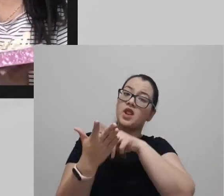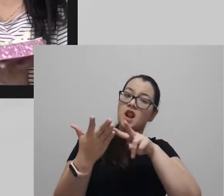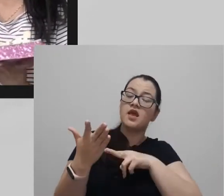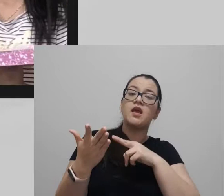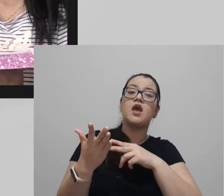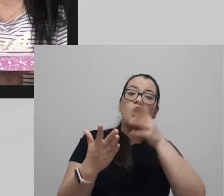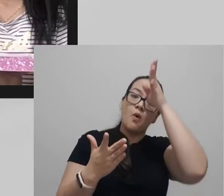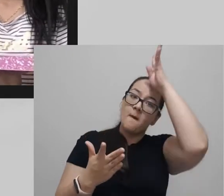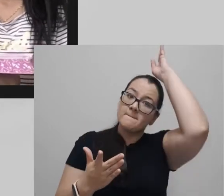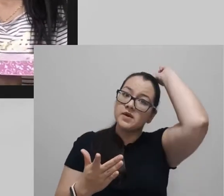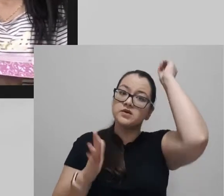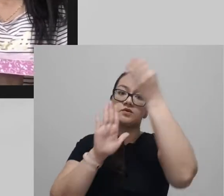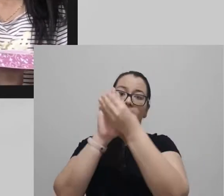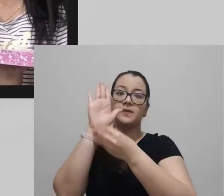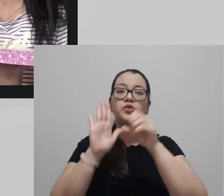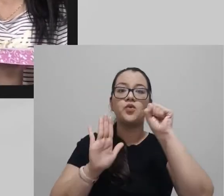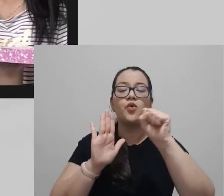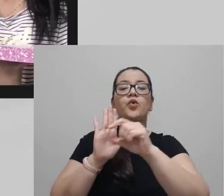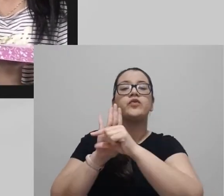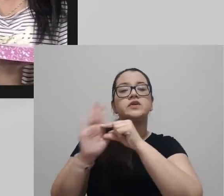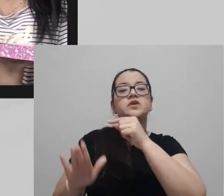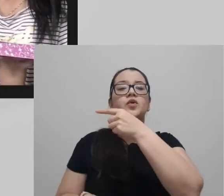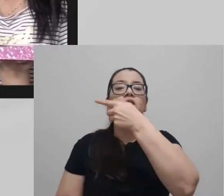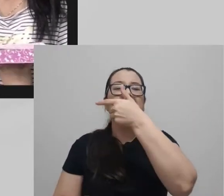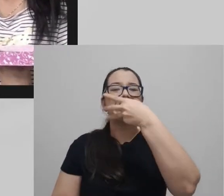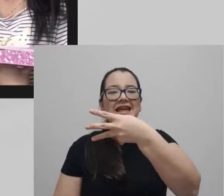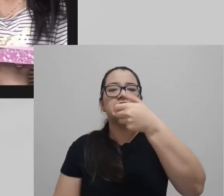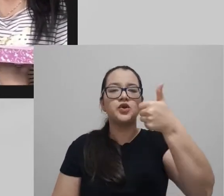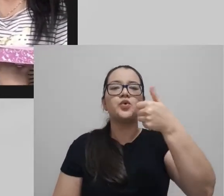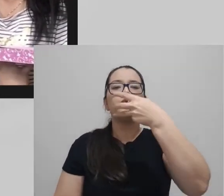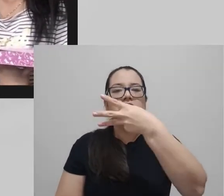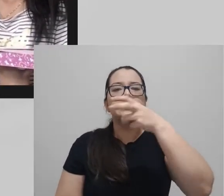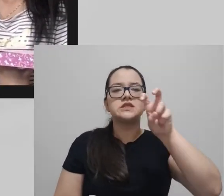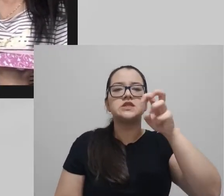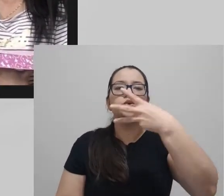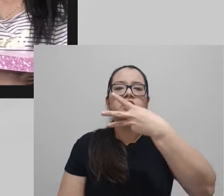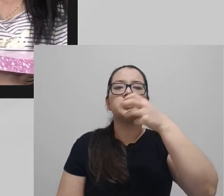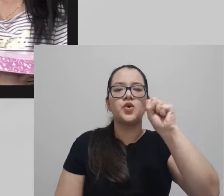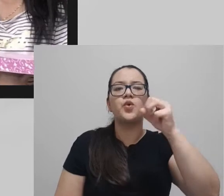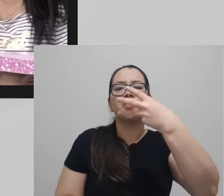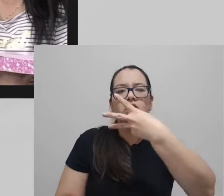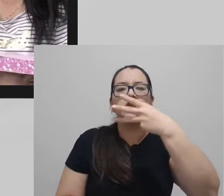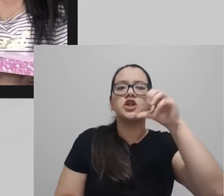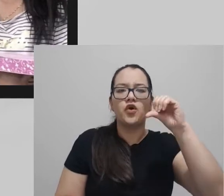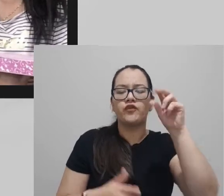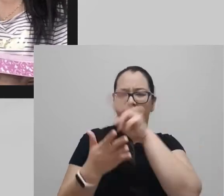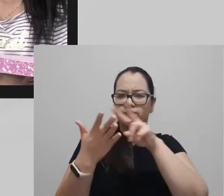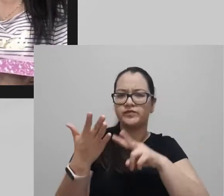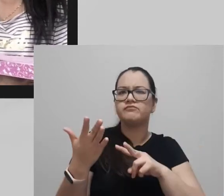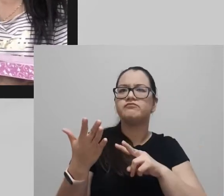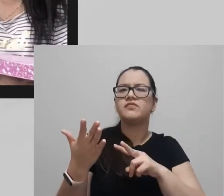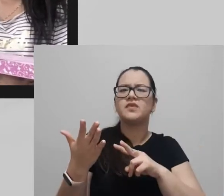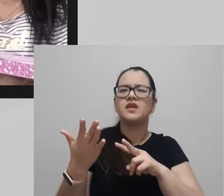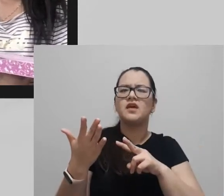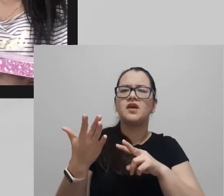de Romanos, capítulo 8, versículo 31, 35, 38 e 39, que diz assim: Que diremos, pois, a